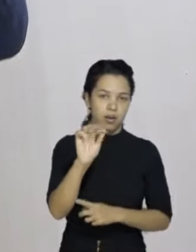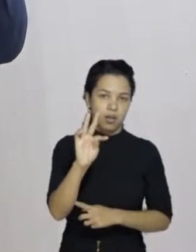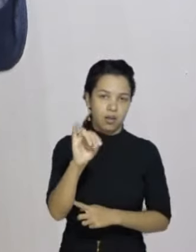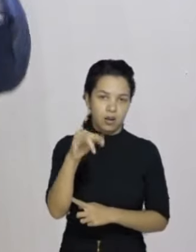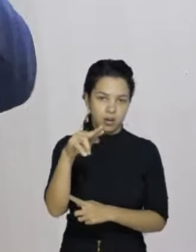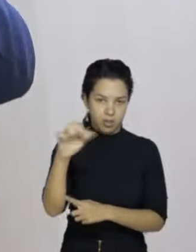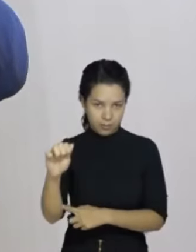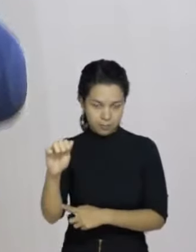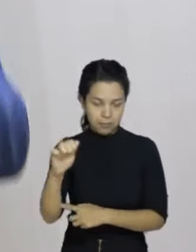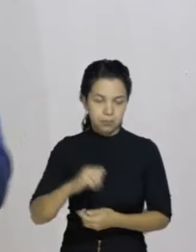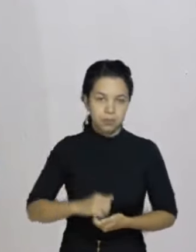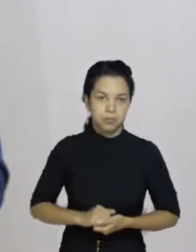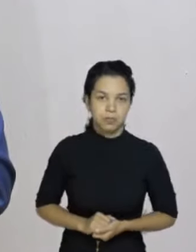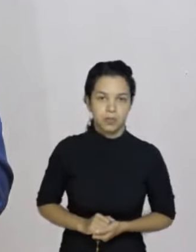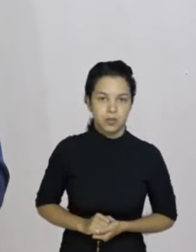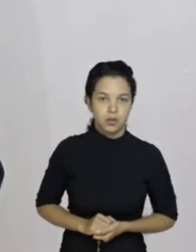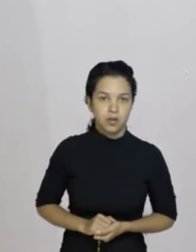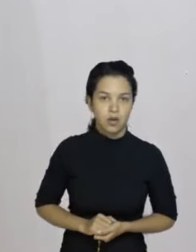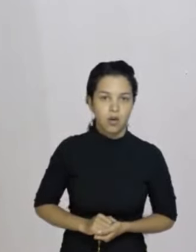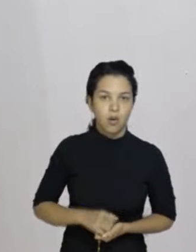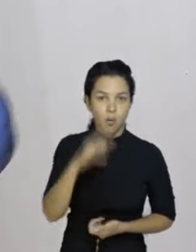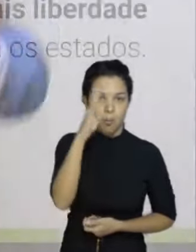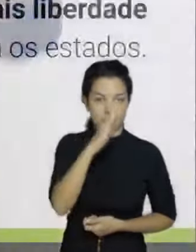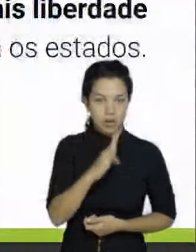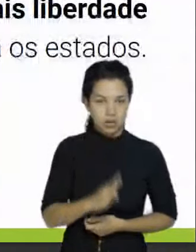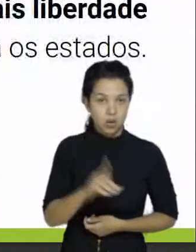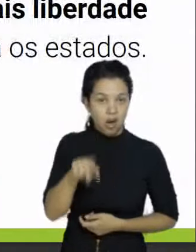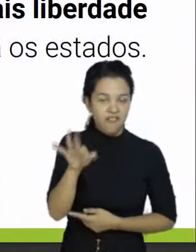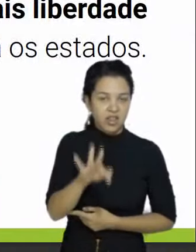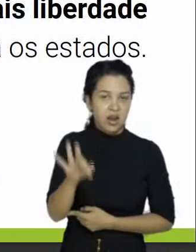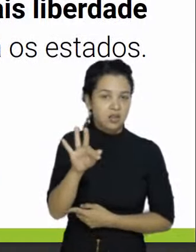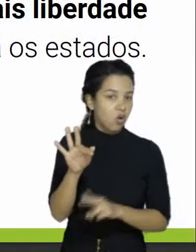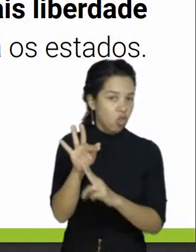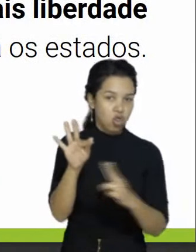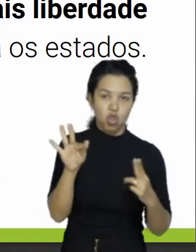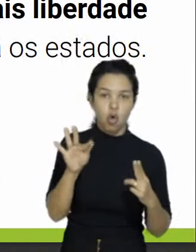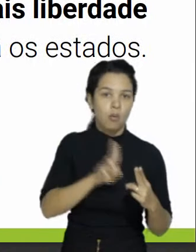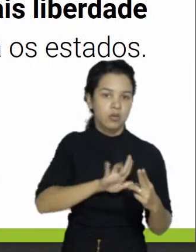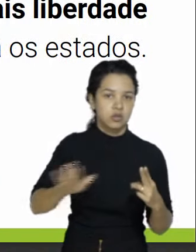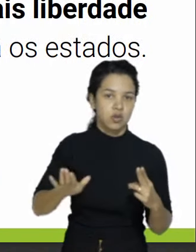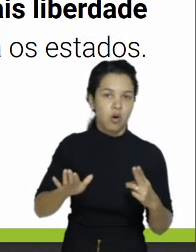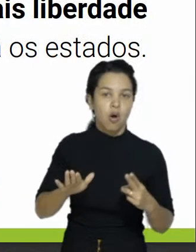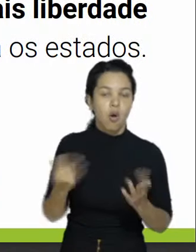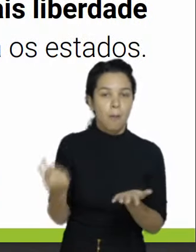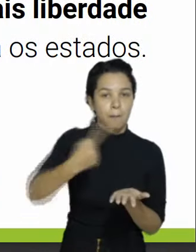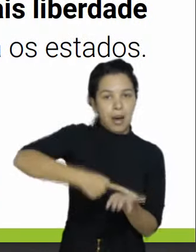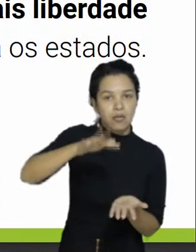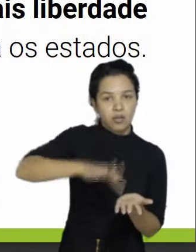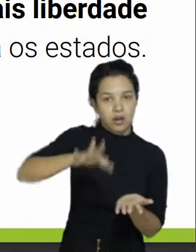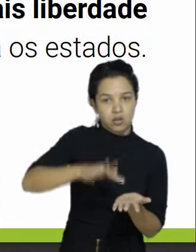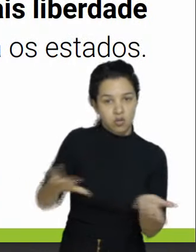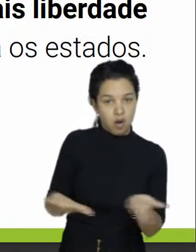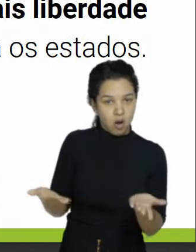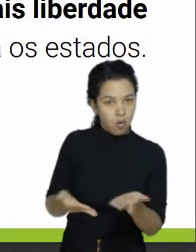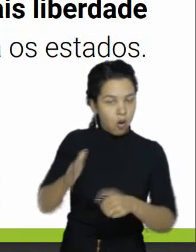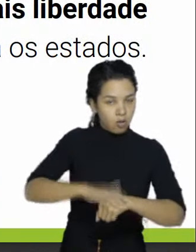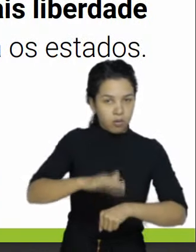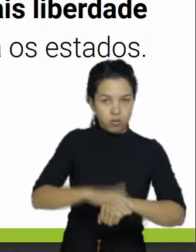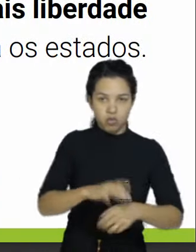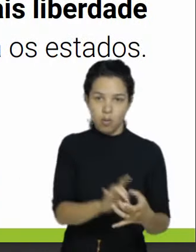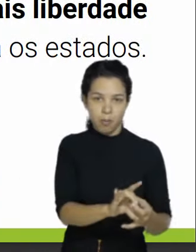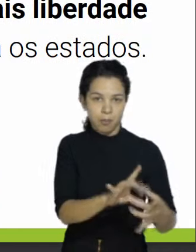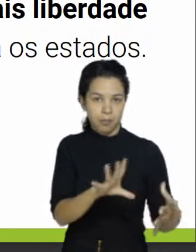o Brasil uma federação apenas no nome o pacto federativo atual não confere autonomia política administrativa